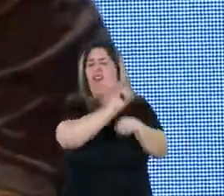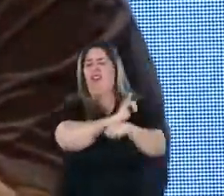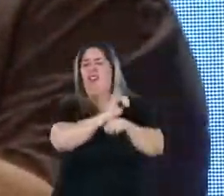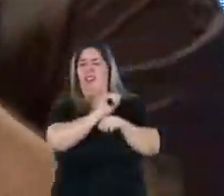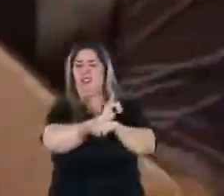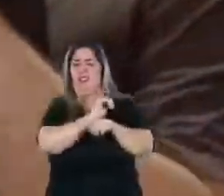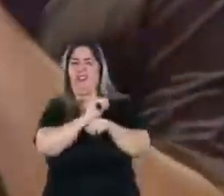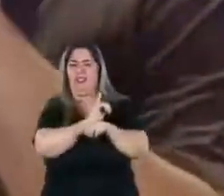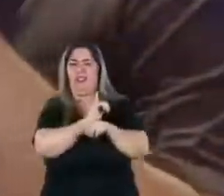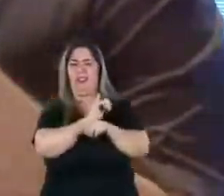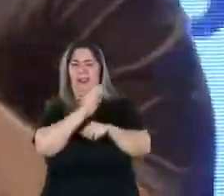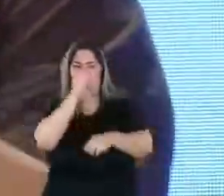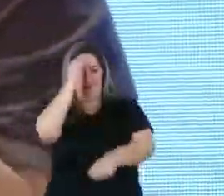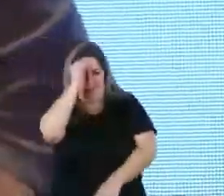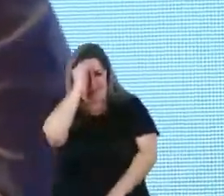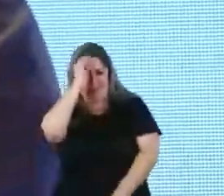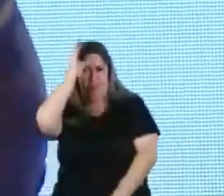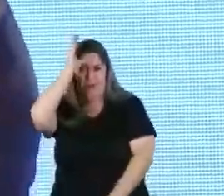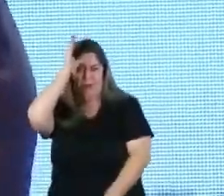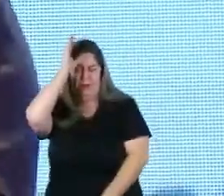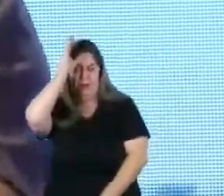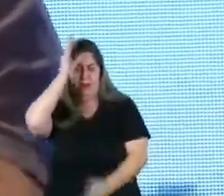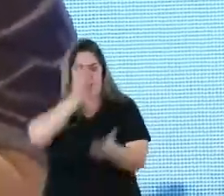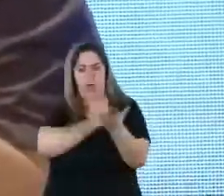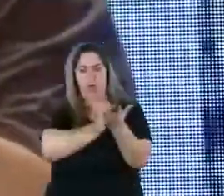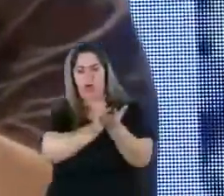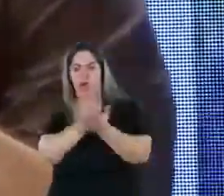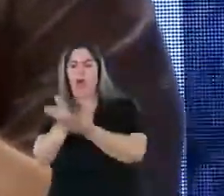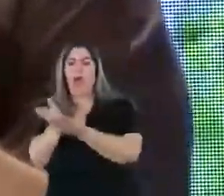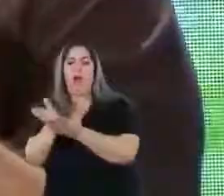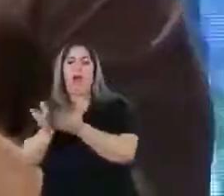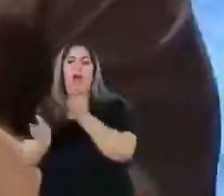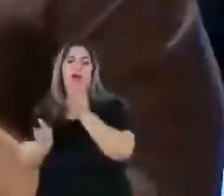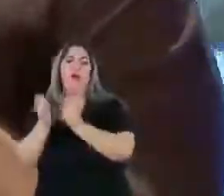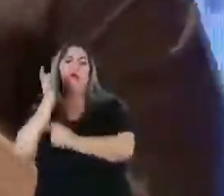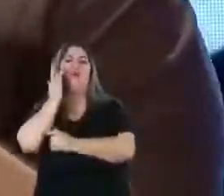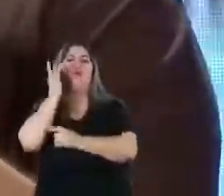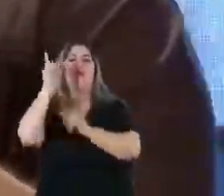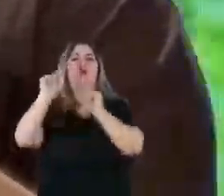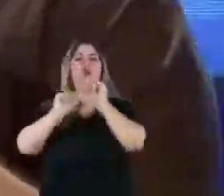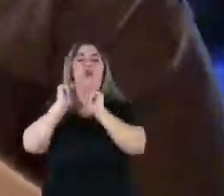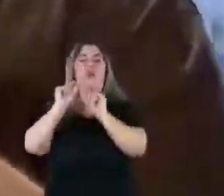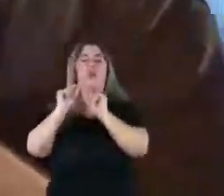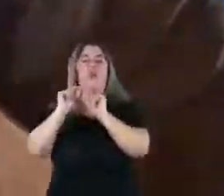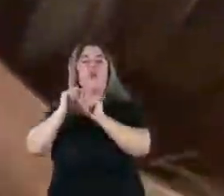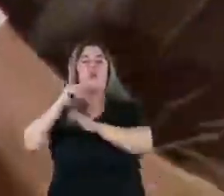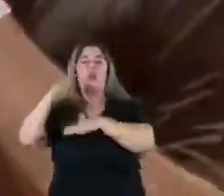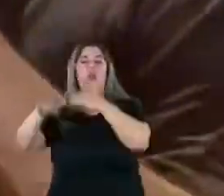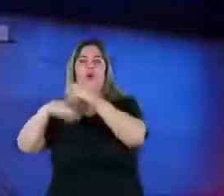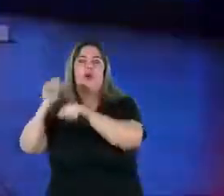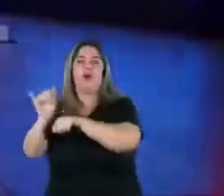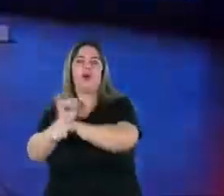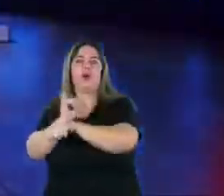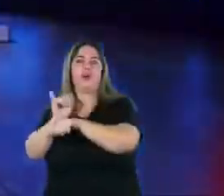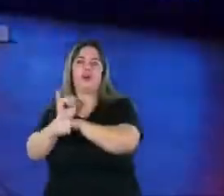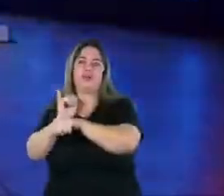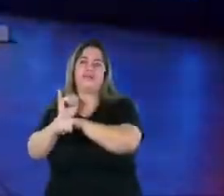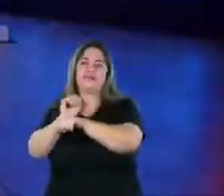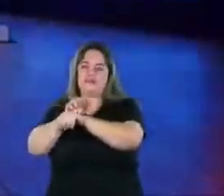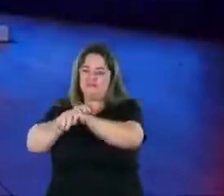estratégias para o conhecimento. Por outro, facilita o desenvolvimento das estratégias para a